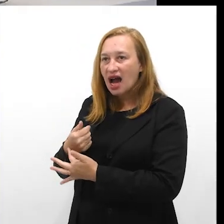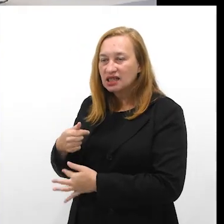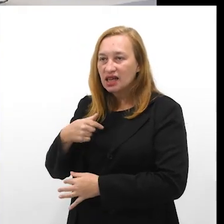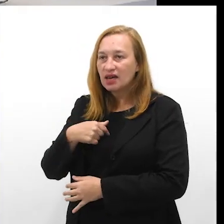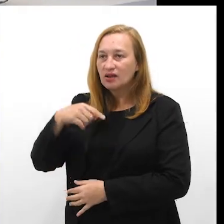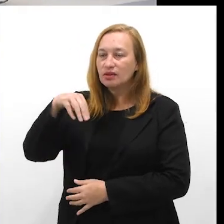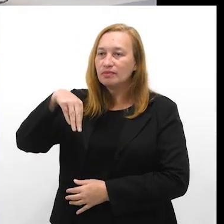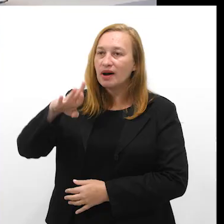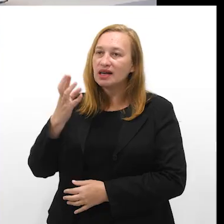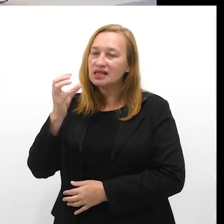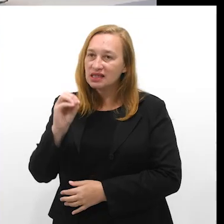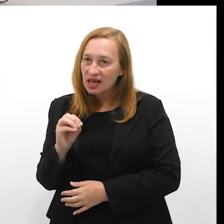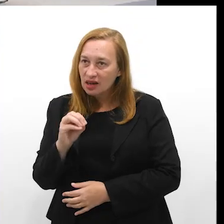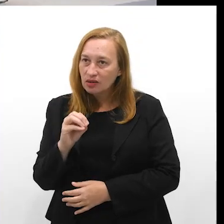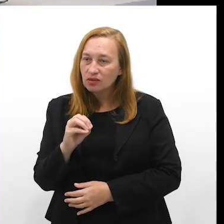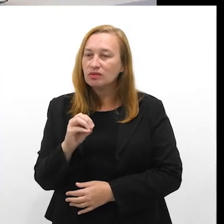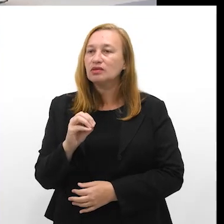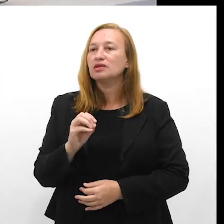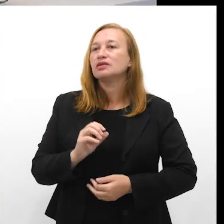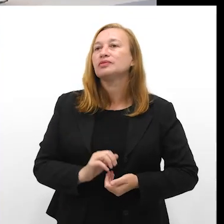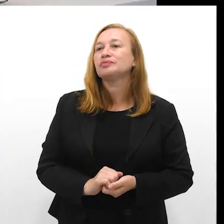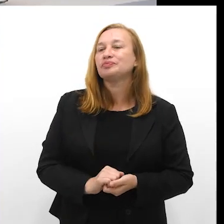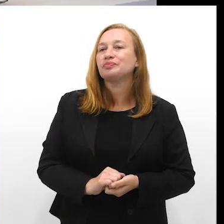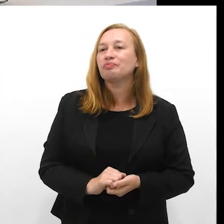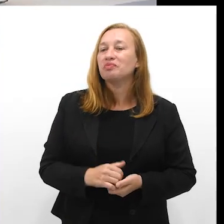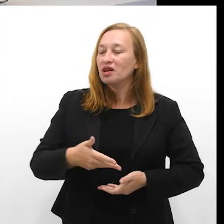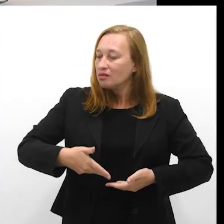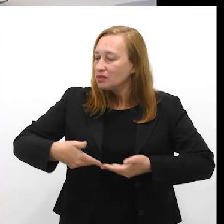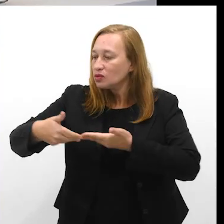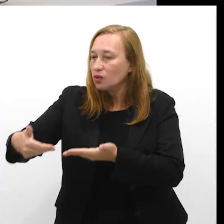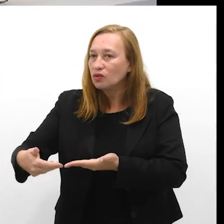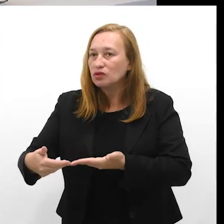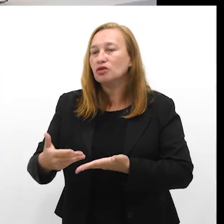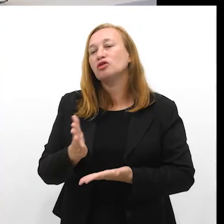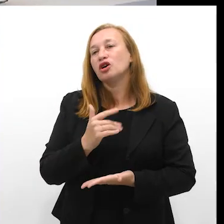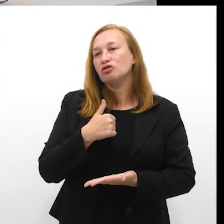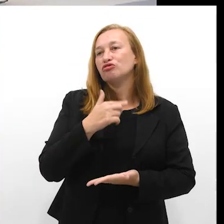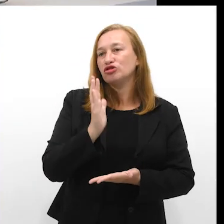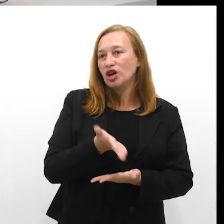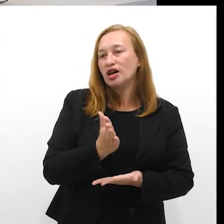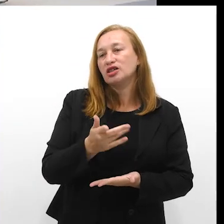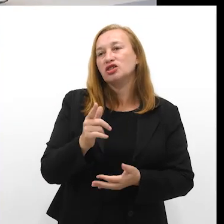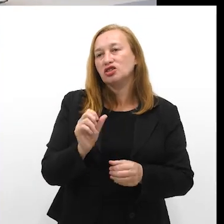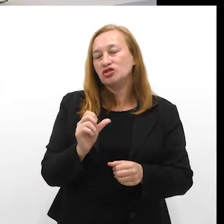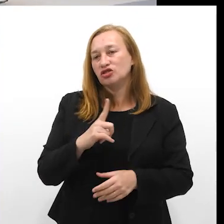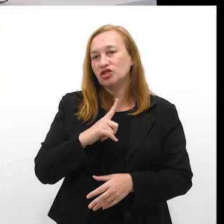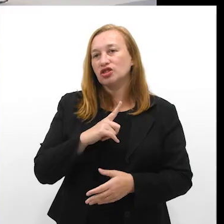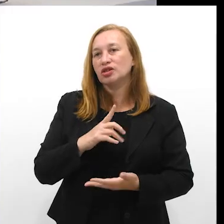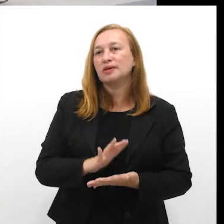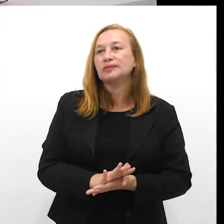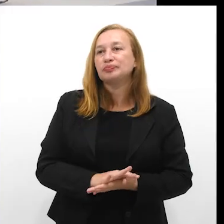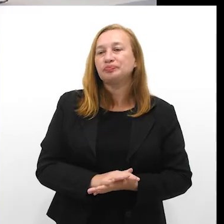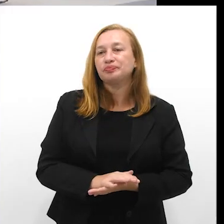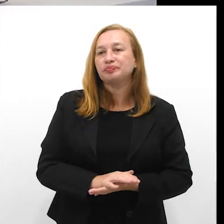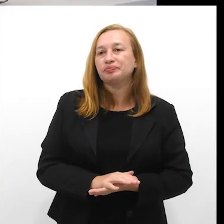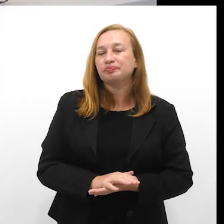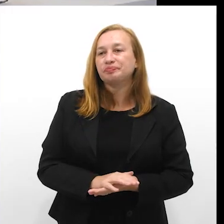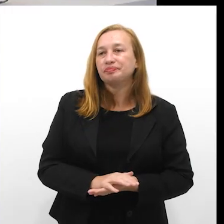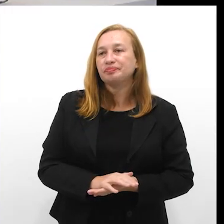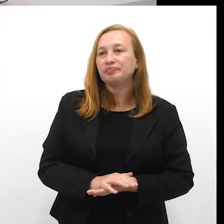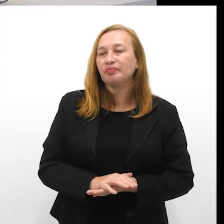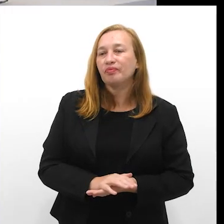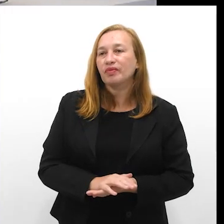eu e o Marcelo Frazão, que virou um curador depois, né, me chamou, porque como eu já tinha uma pegada